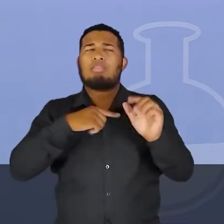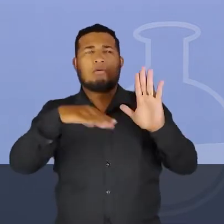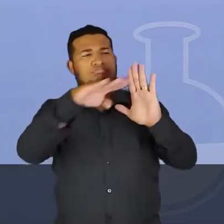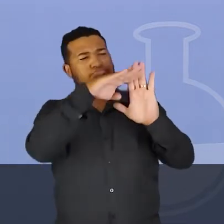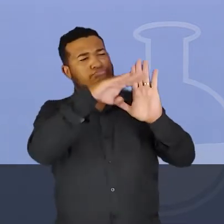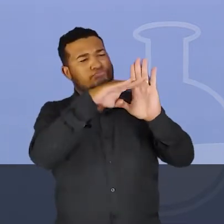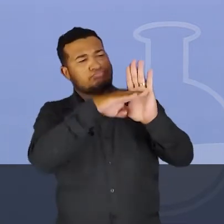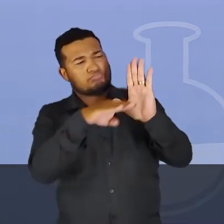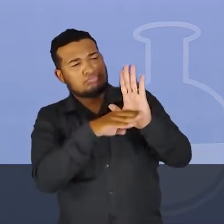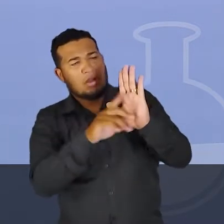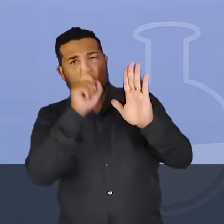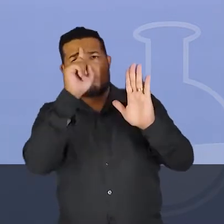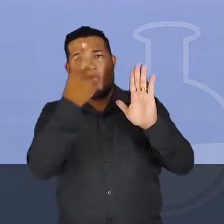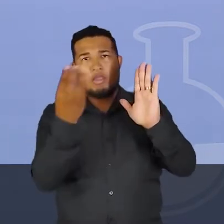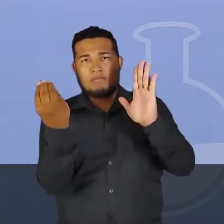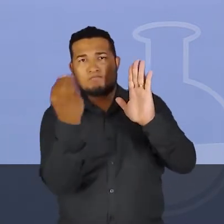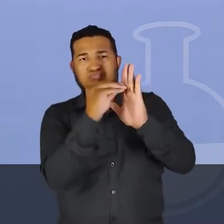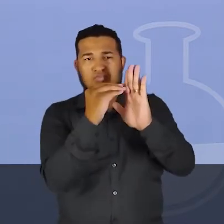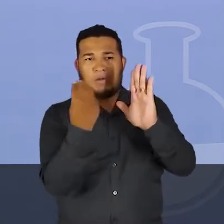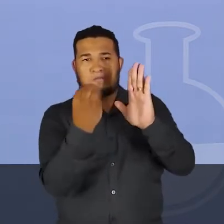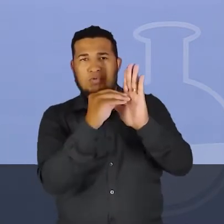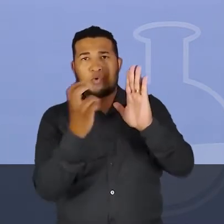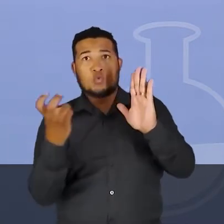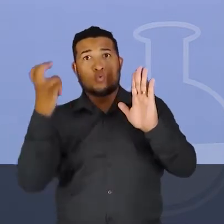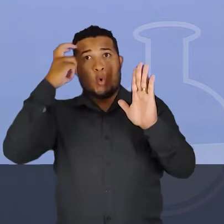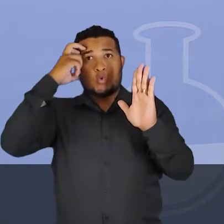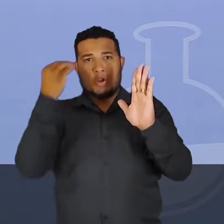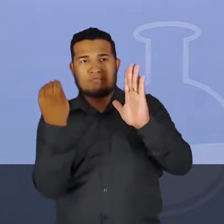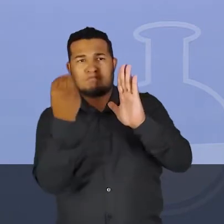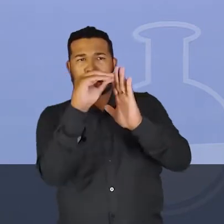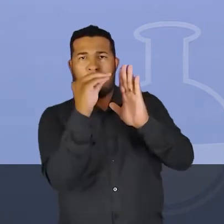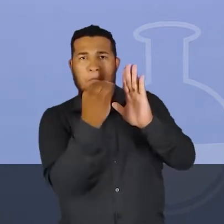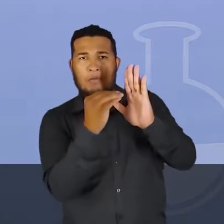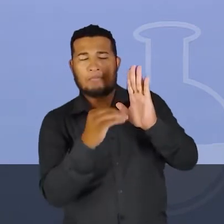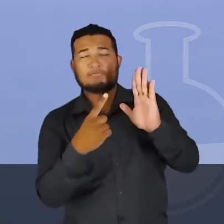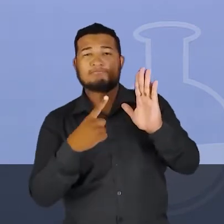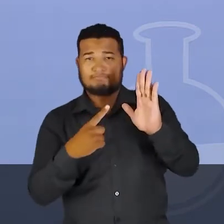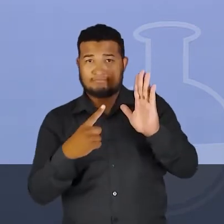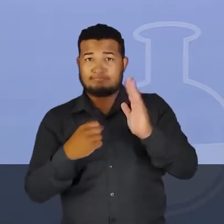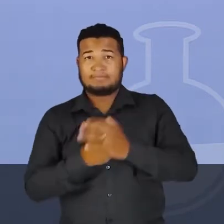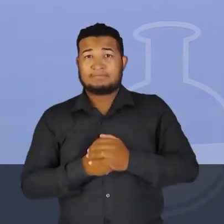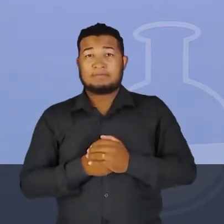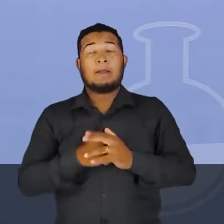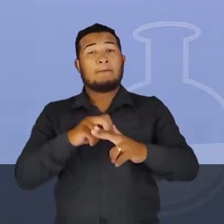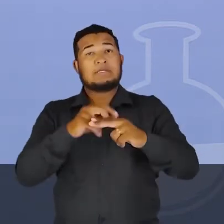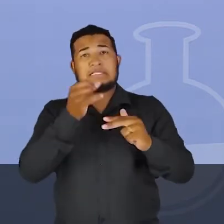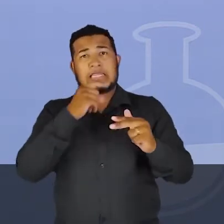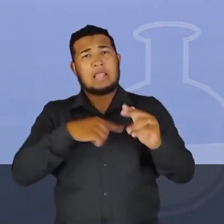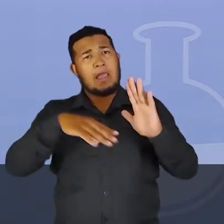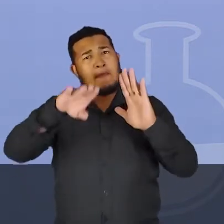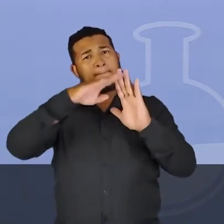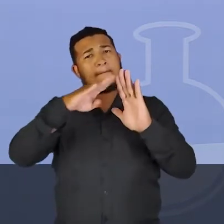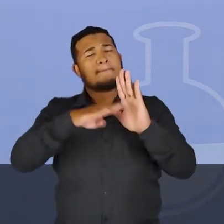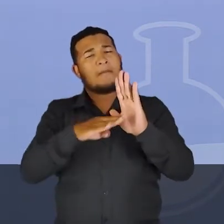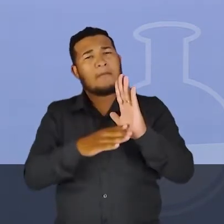Quais são as ideias, quais são as questões culturais envolvidas? Então, quanto mais a gente entende a sociedade,